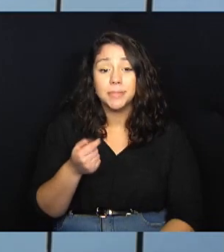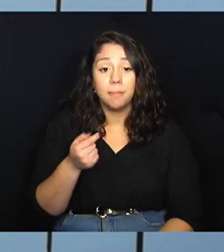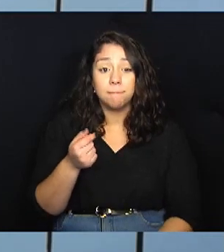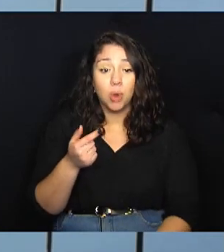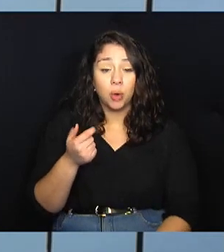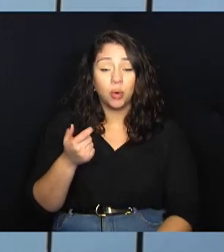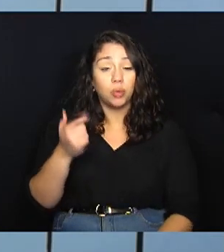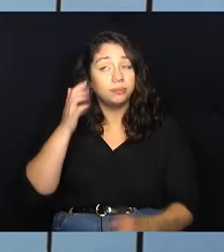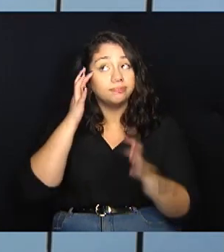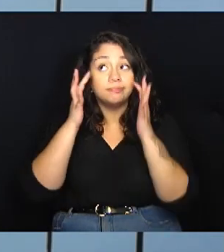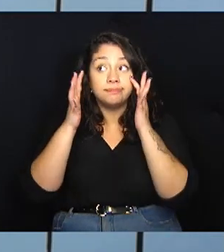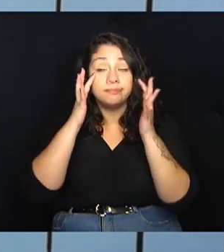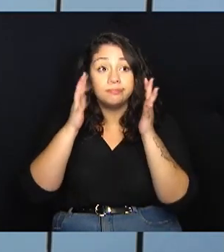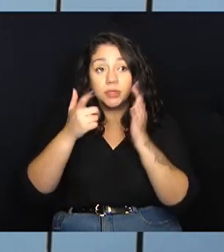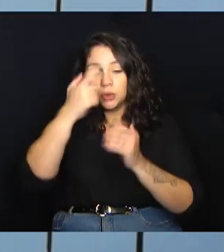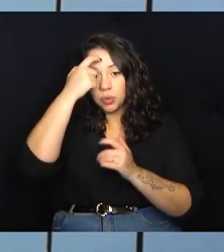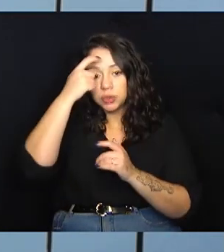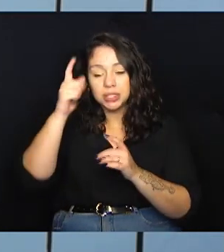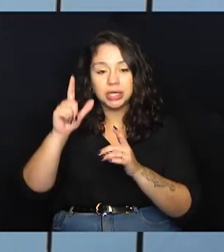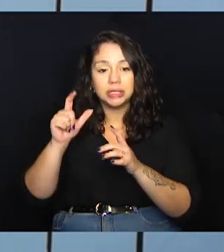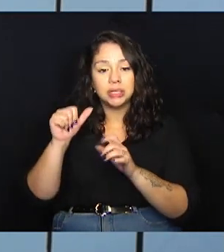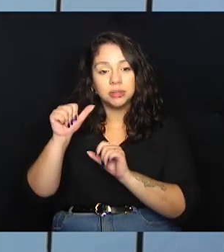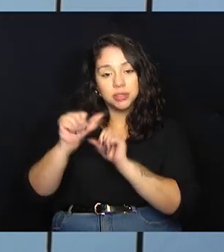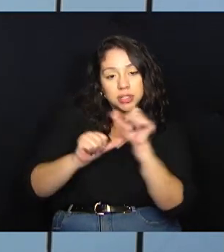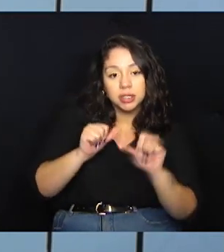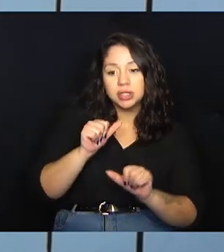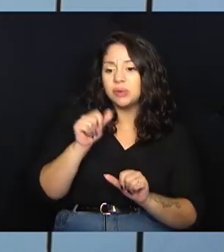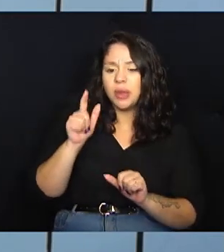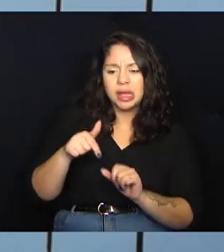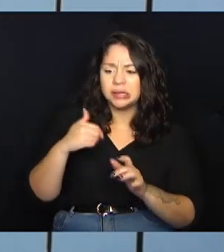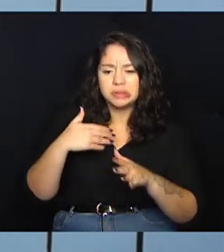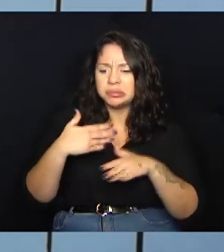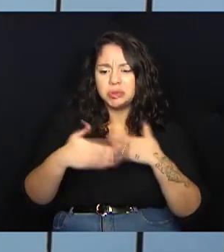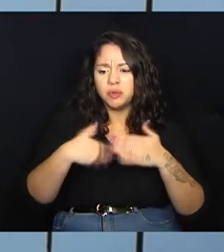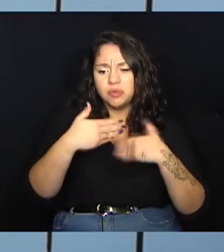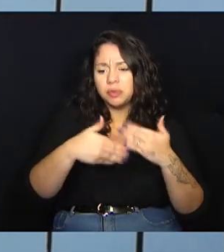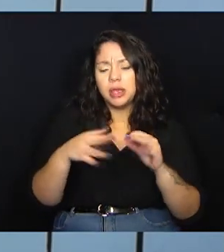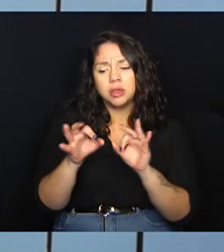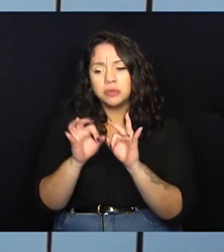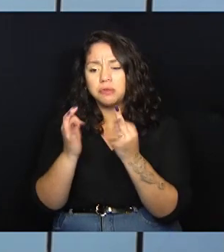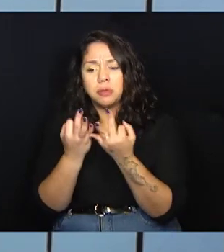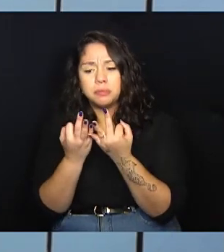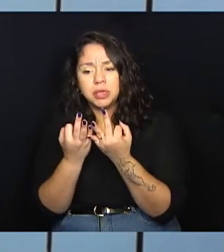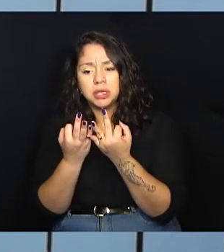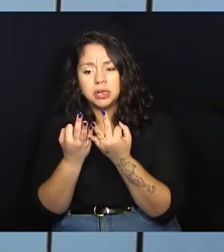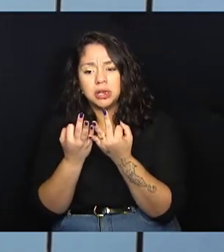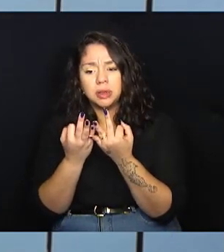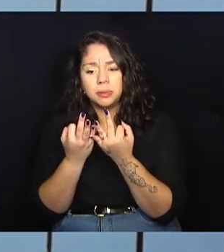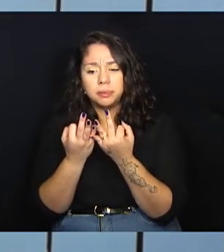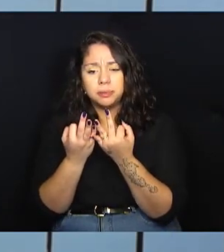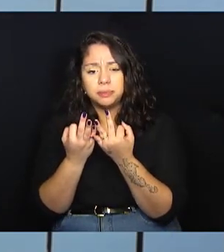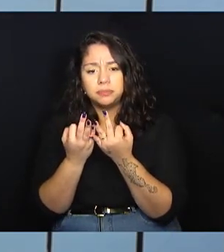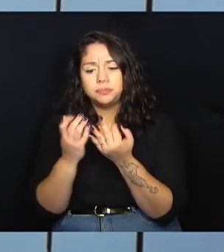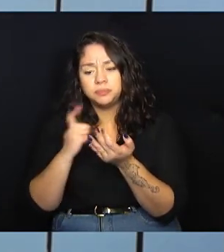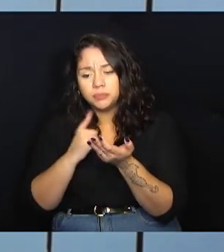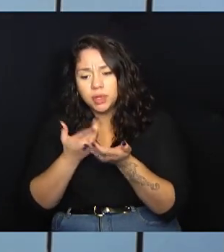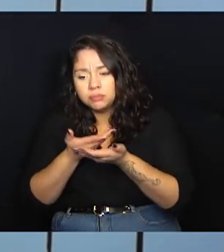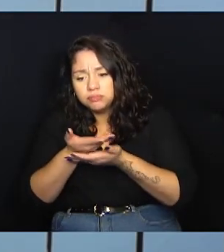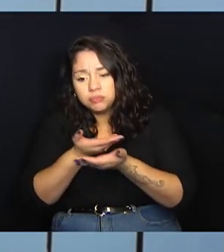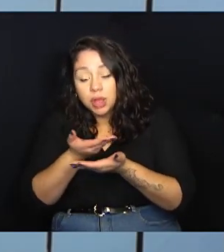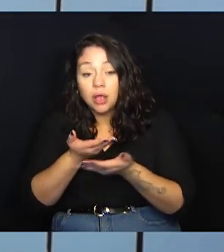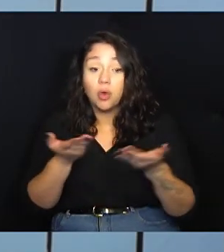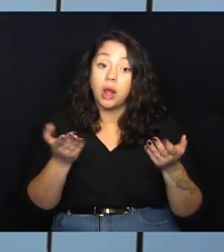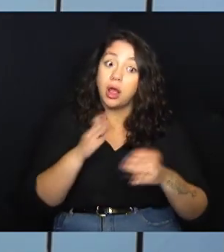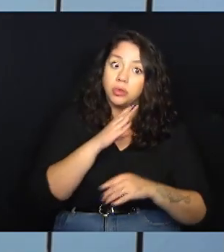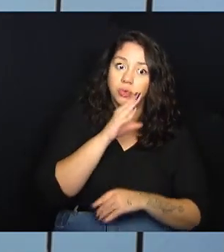demanda nessa área de transição. Eles vão mais ou menos se desenvolvendo, a família, né, vai fazendo o atendimento. Agora o